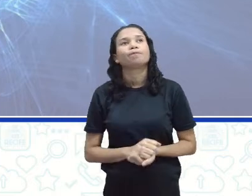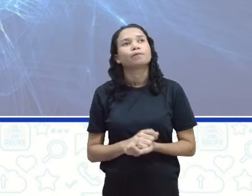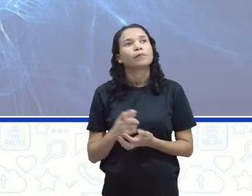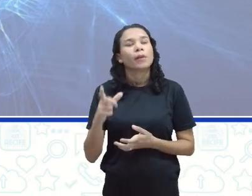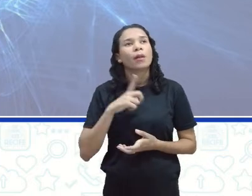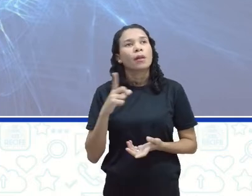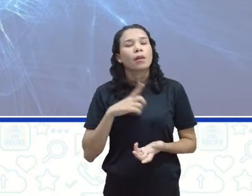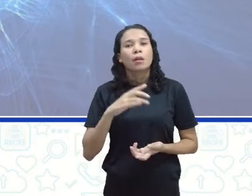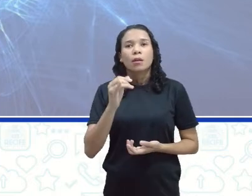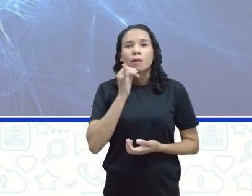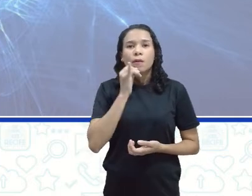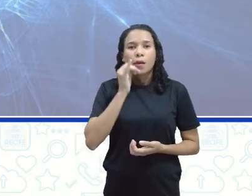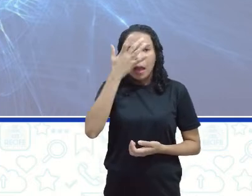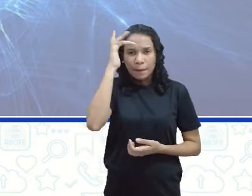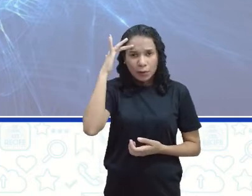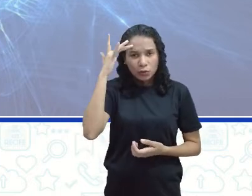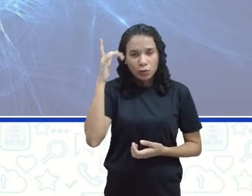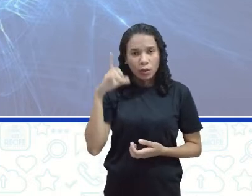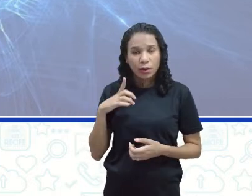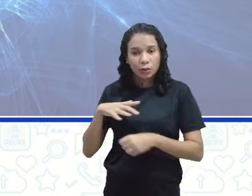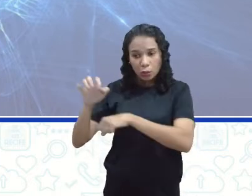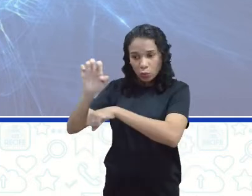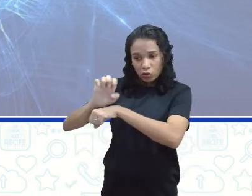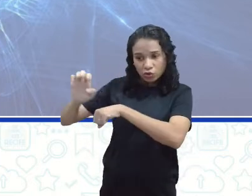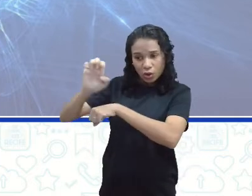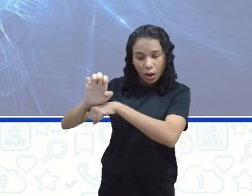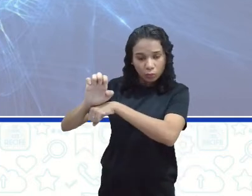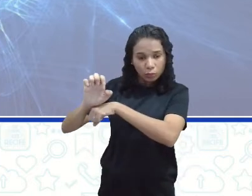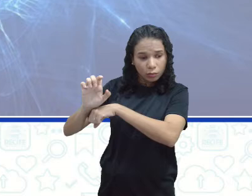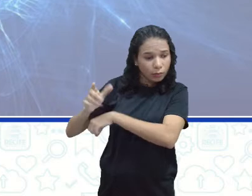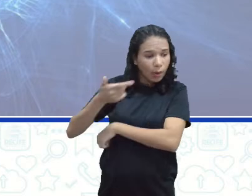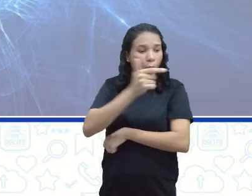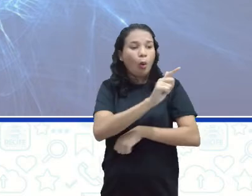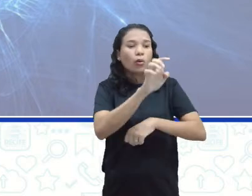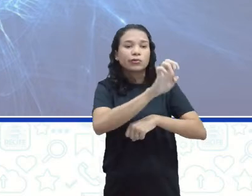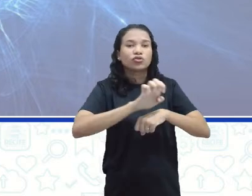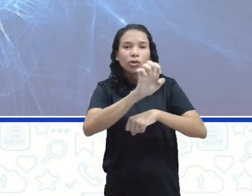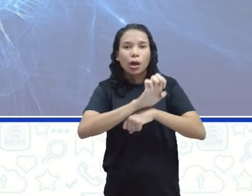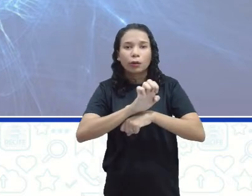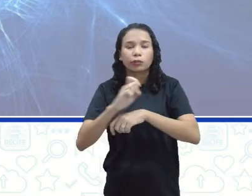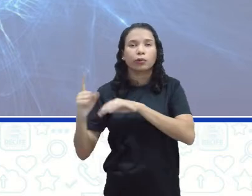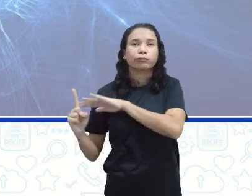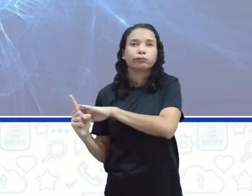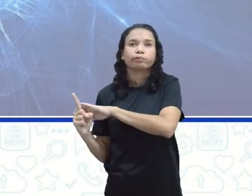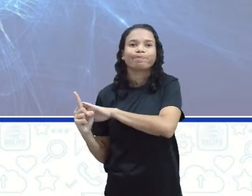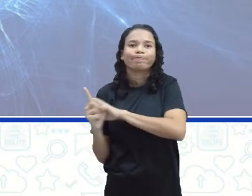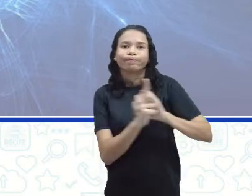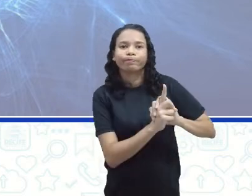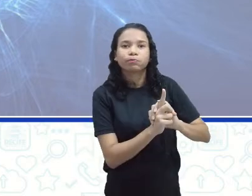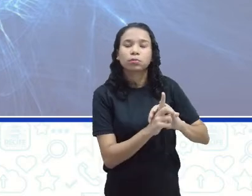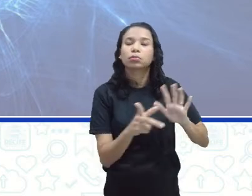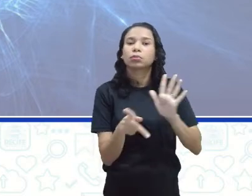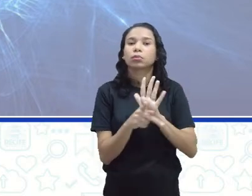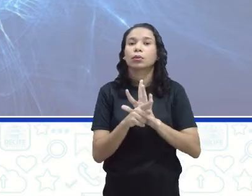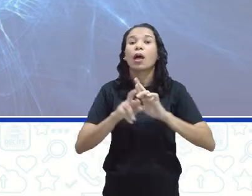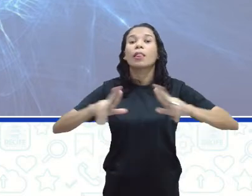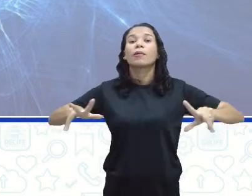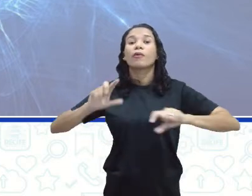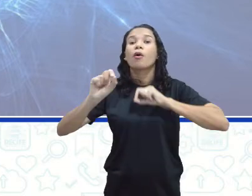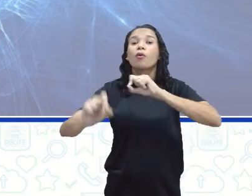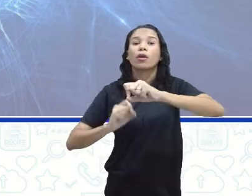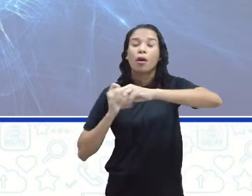situação hipotética é você mudar de um estado para outro, tá? Ou seja, a diferença entre um refugiado e um deslocado